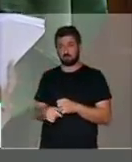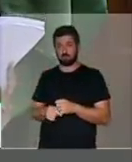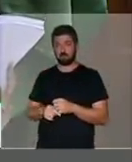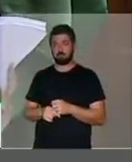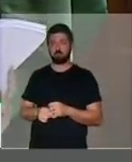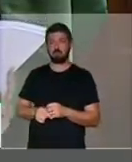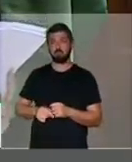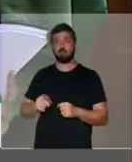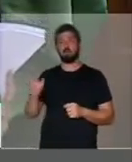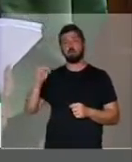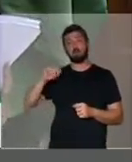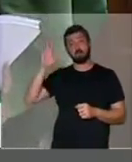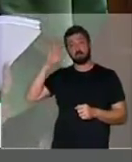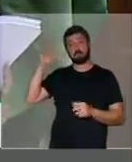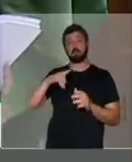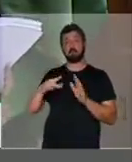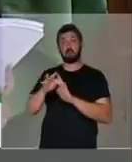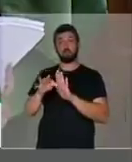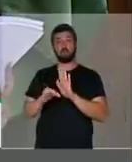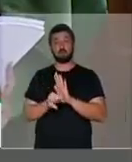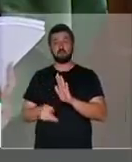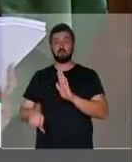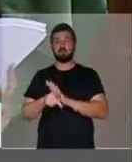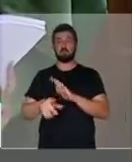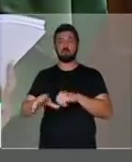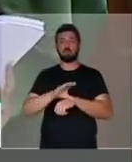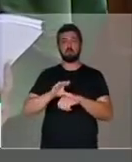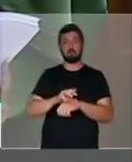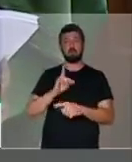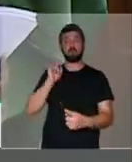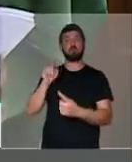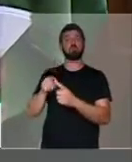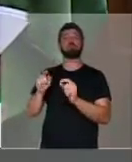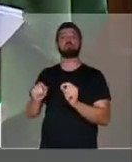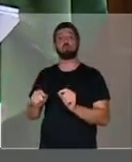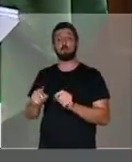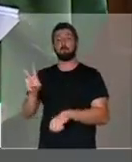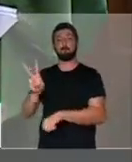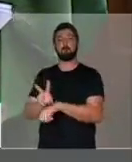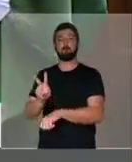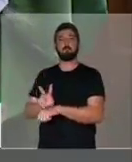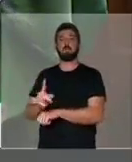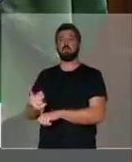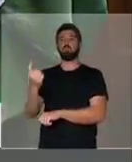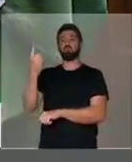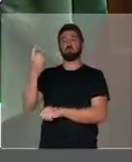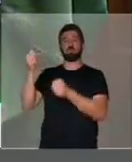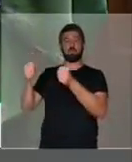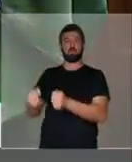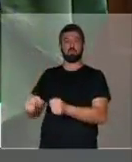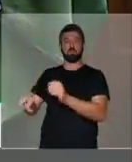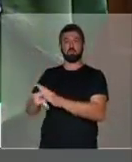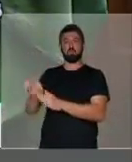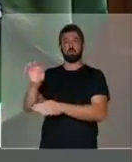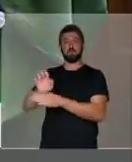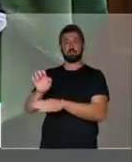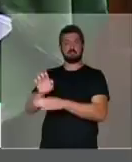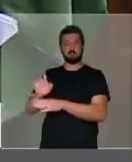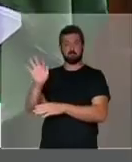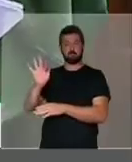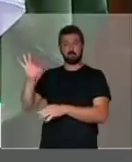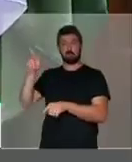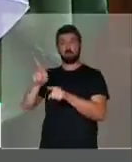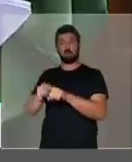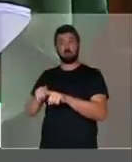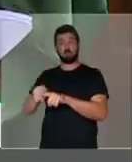hipóteses taxativamente previstas no texto constitucional e que visa a unidade e preservação da soberania do Estado Federal